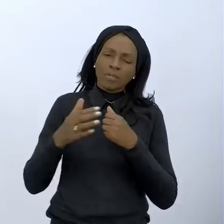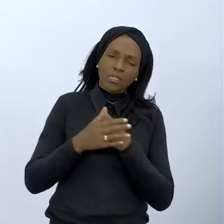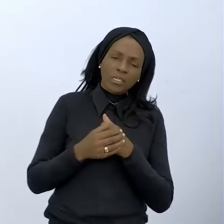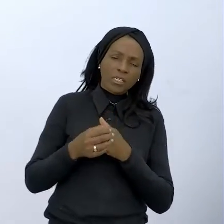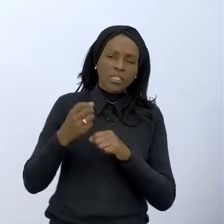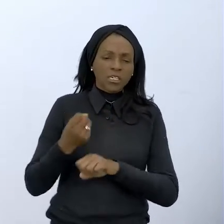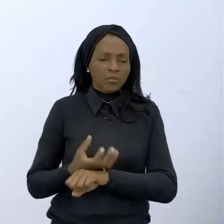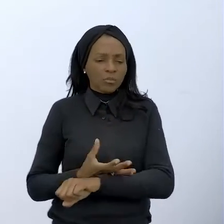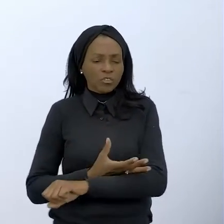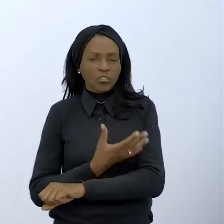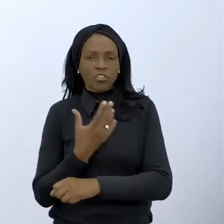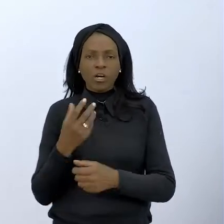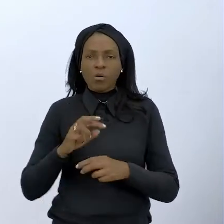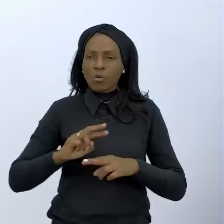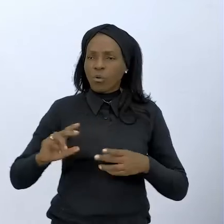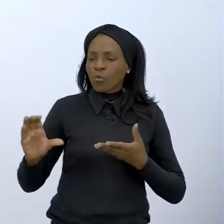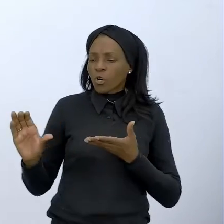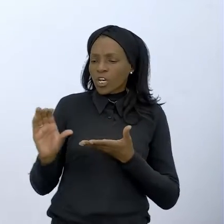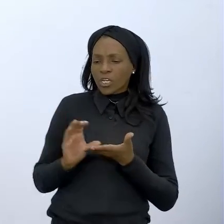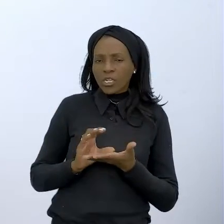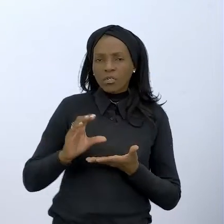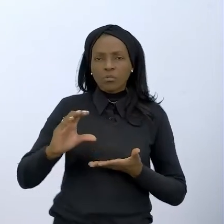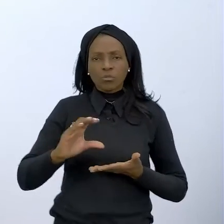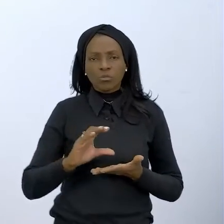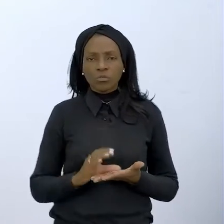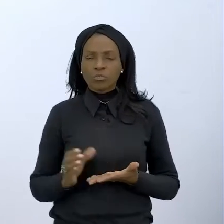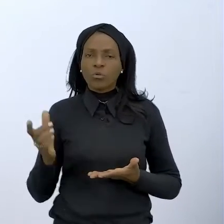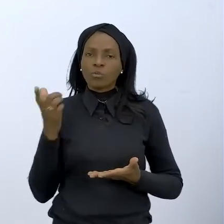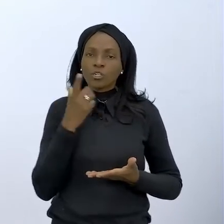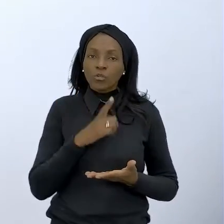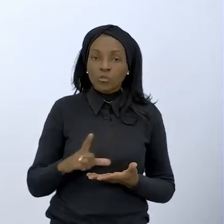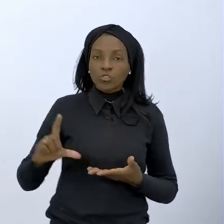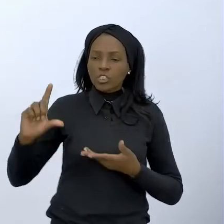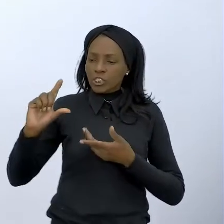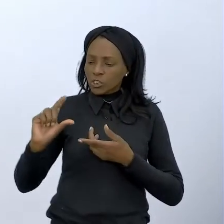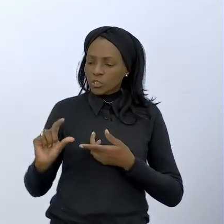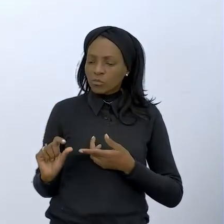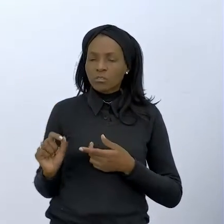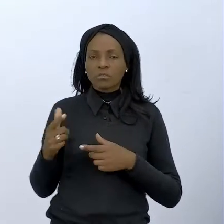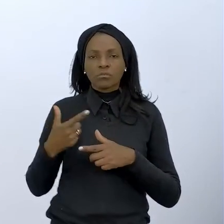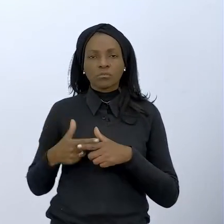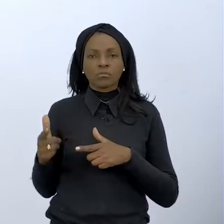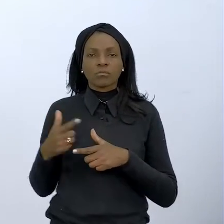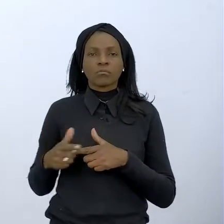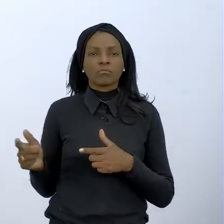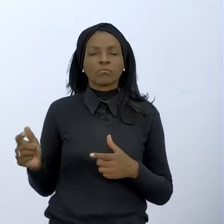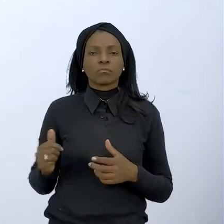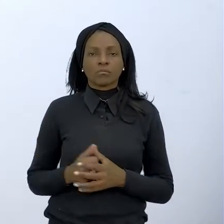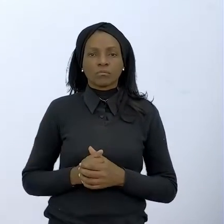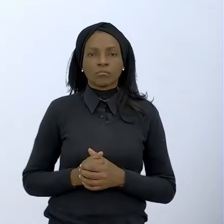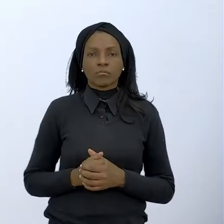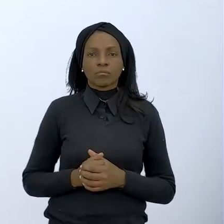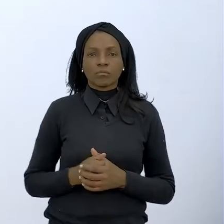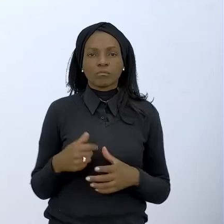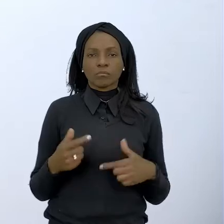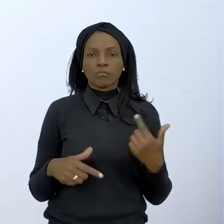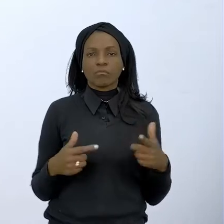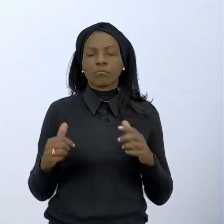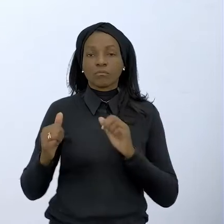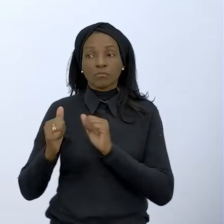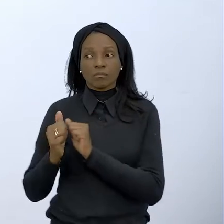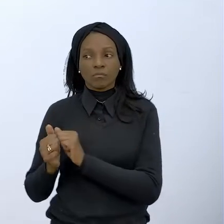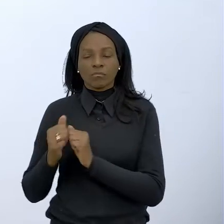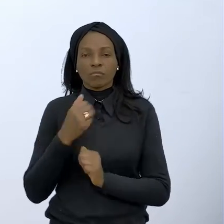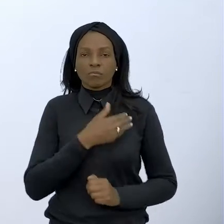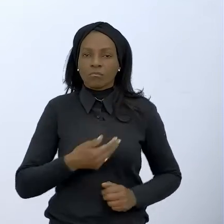de ordem de recursos, para conseguirem sanar esses problemas. E a parceria com o